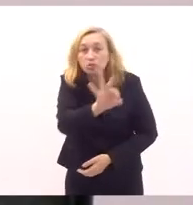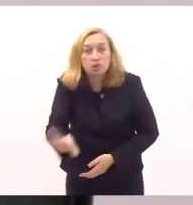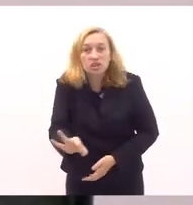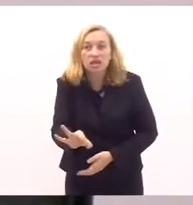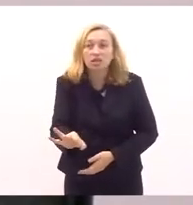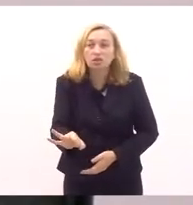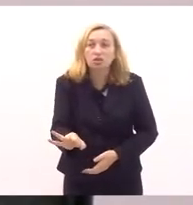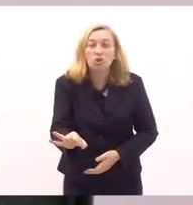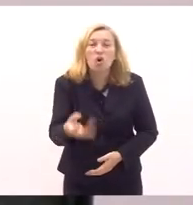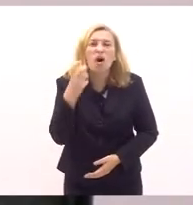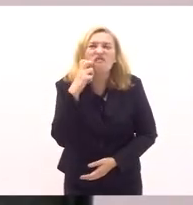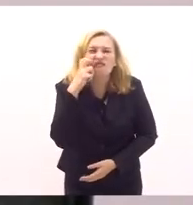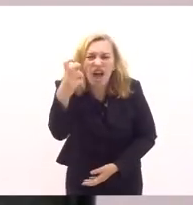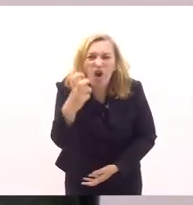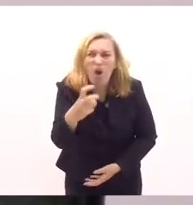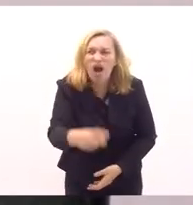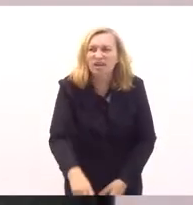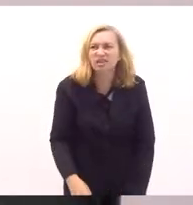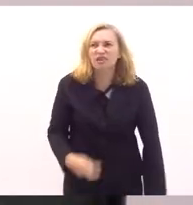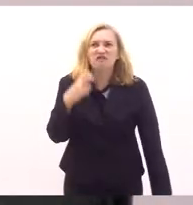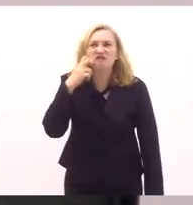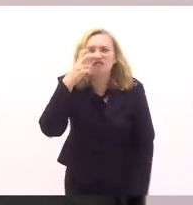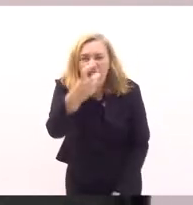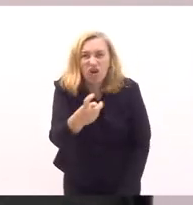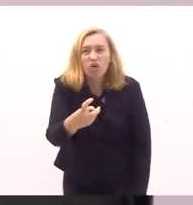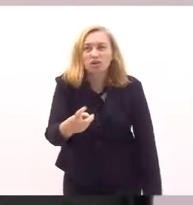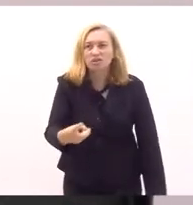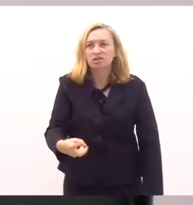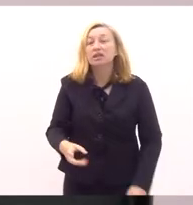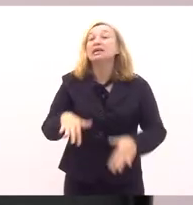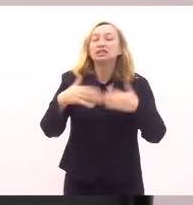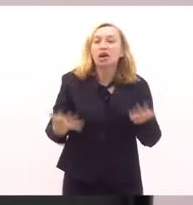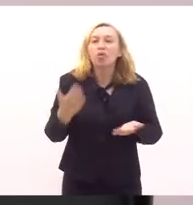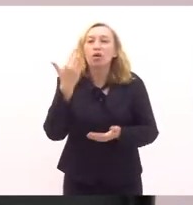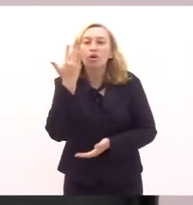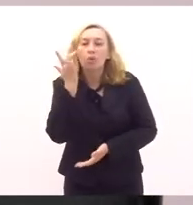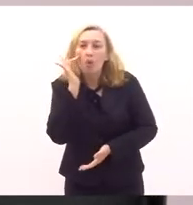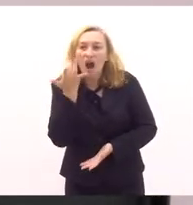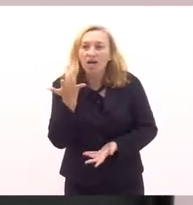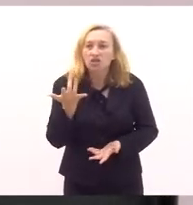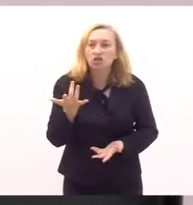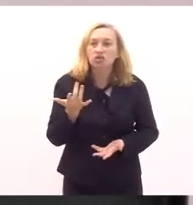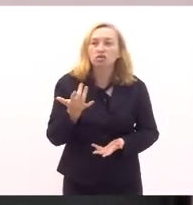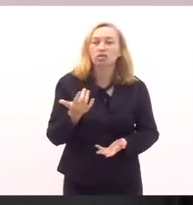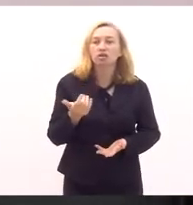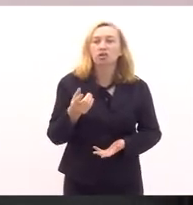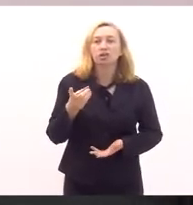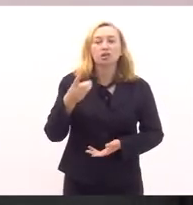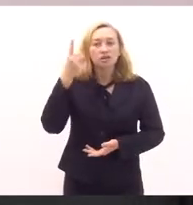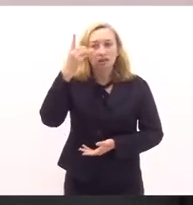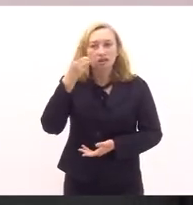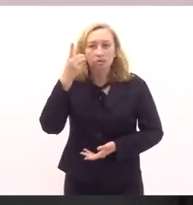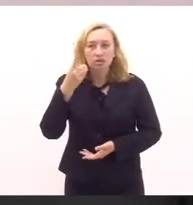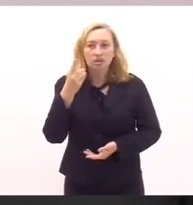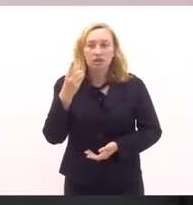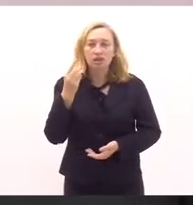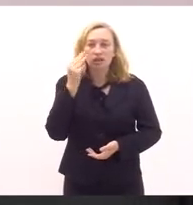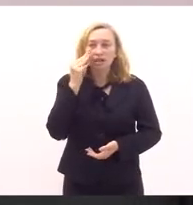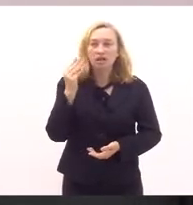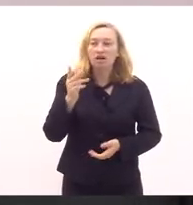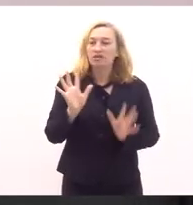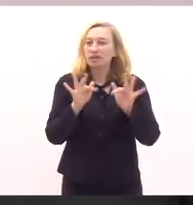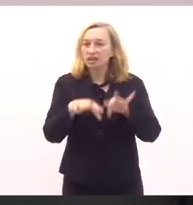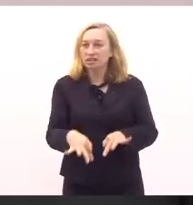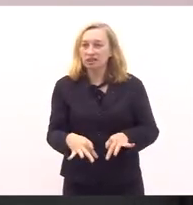10%, pô! Uma vergonha! Uma vergonha! Então, eu acho que, aqui, através da deputada, eu quero concluir